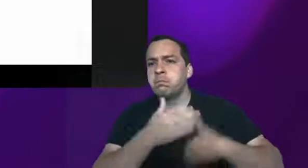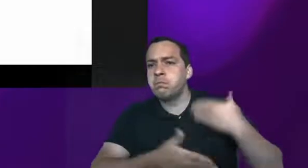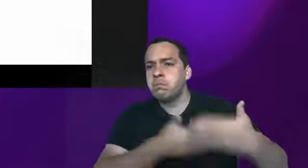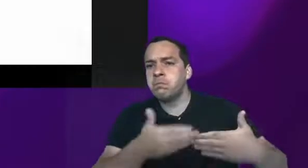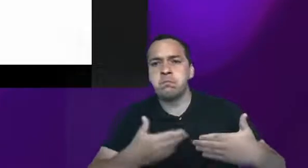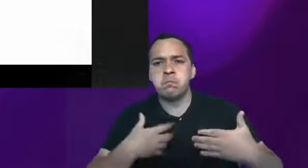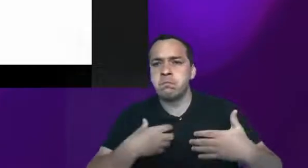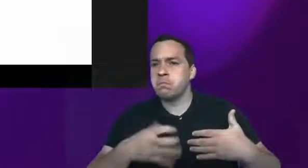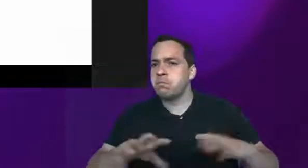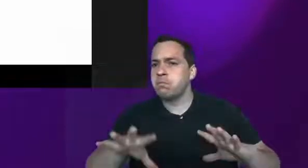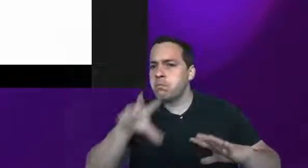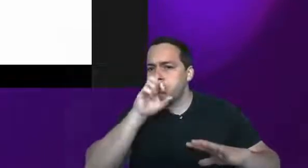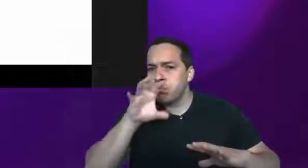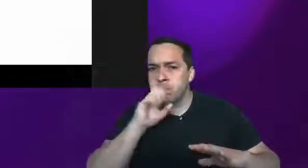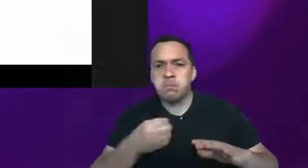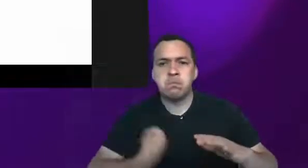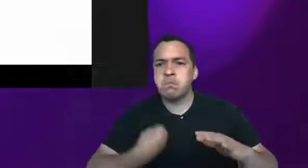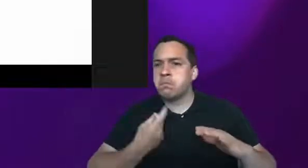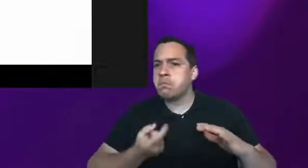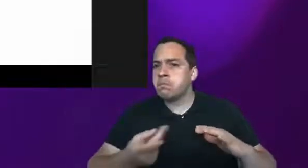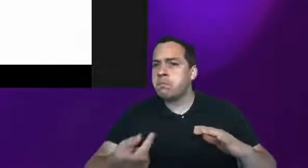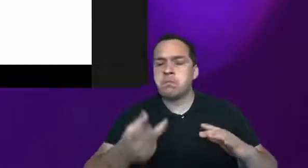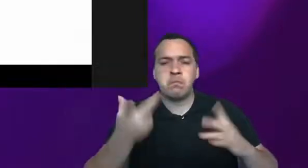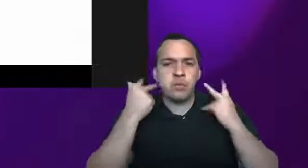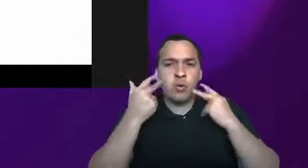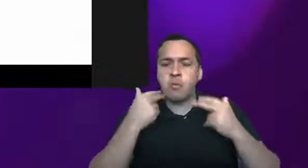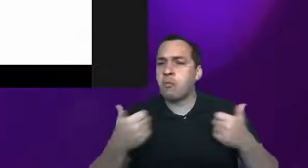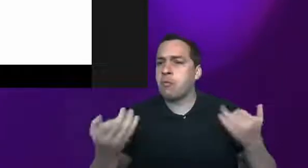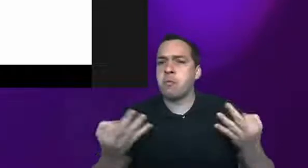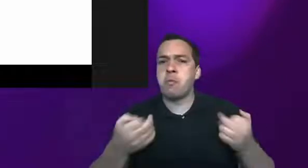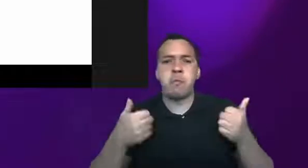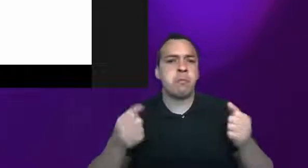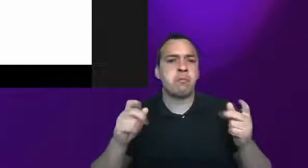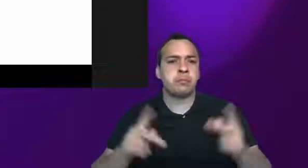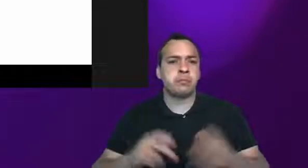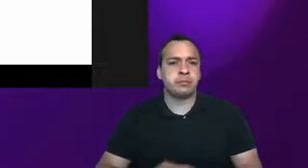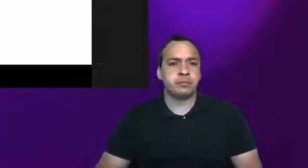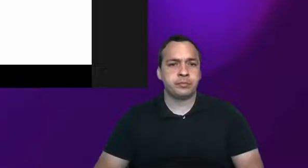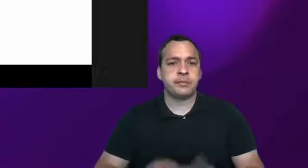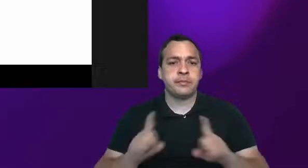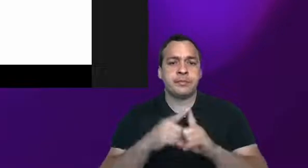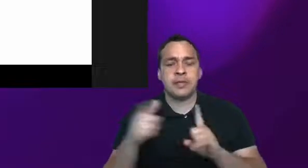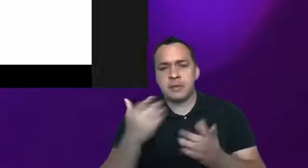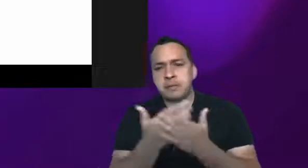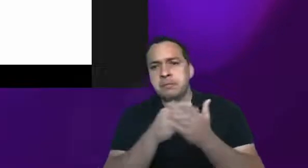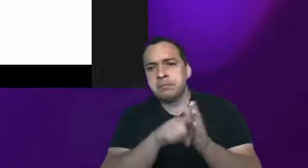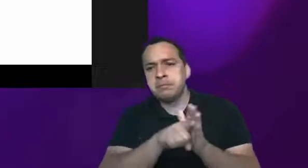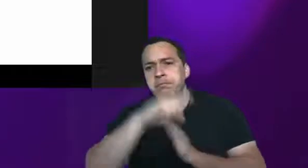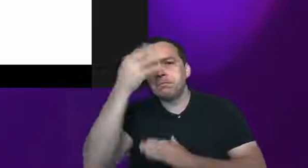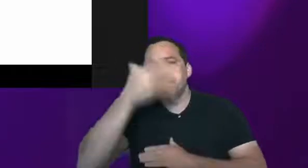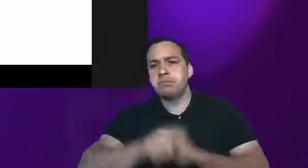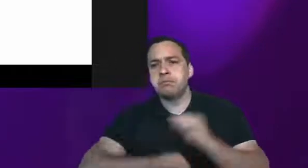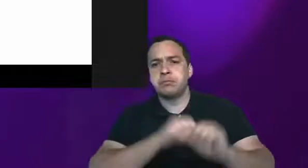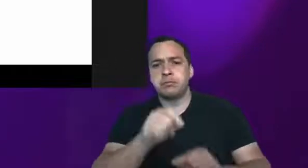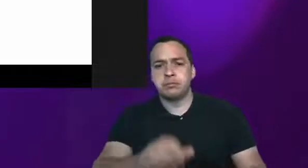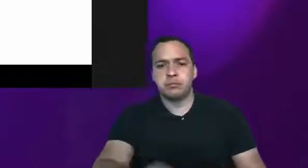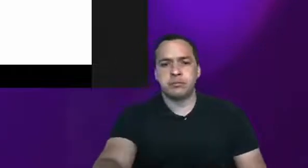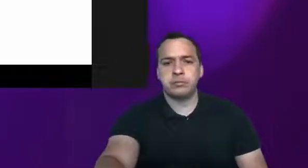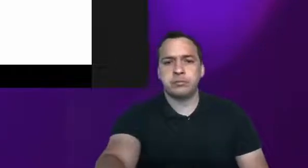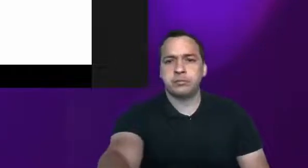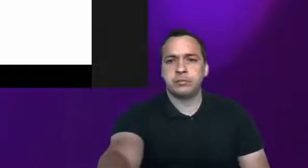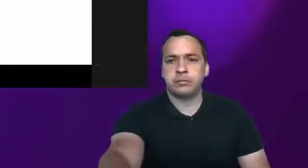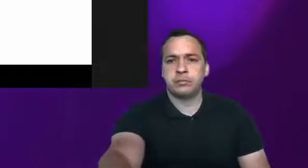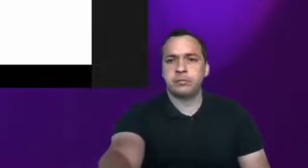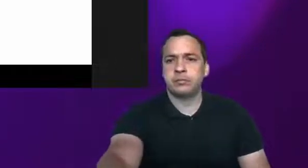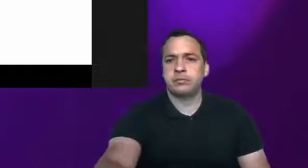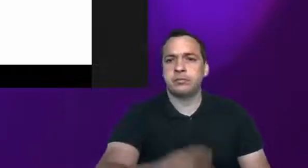vivo. O que este estudo SECA também nos mostrou foi os parâmetros de